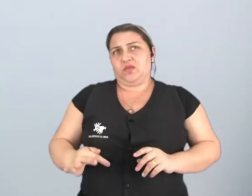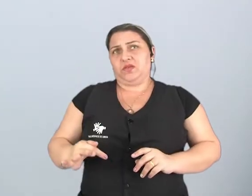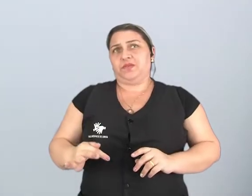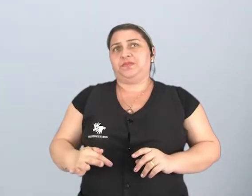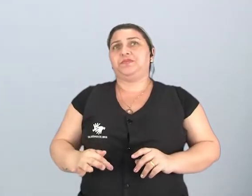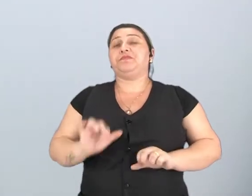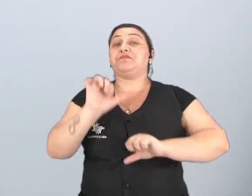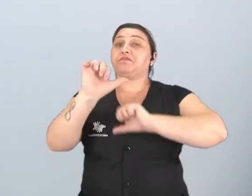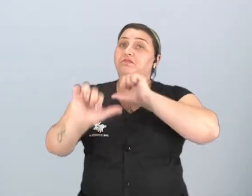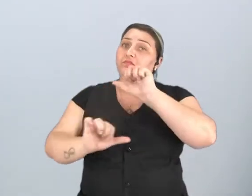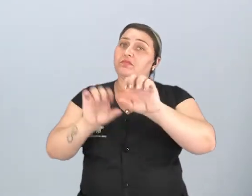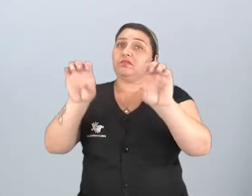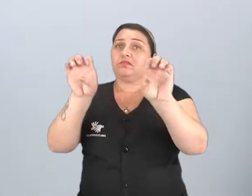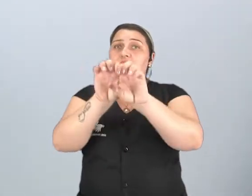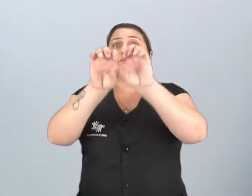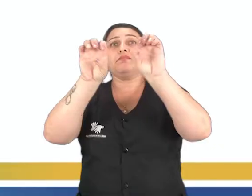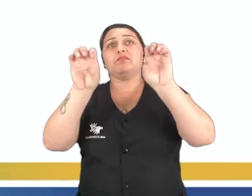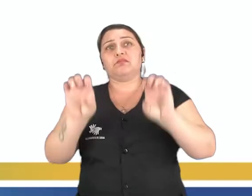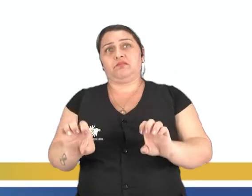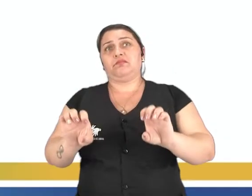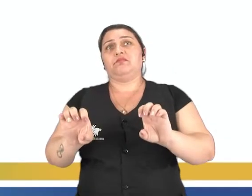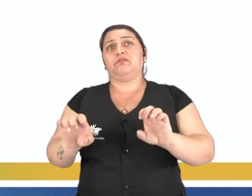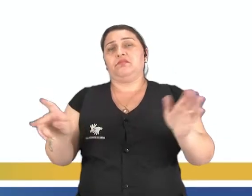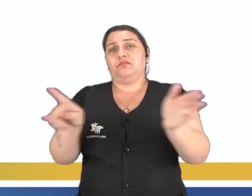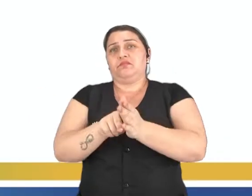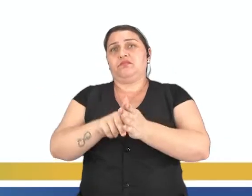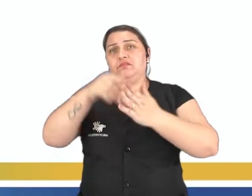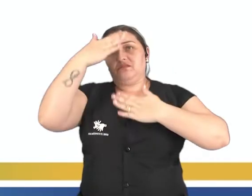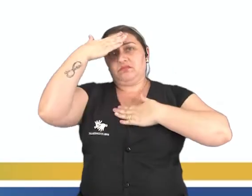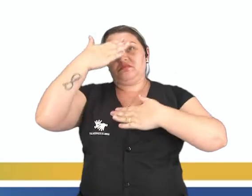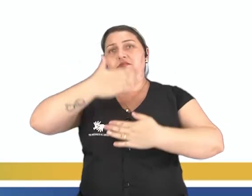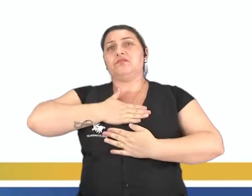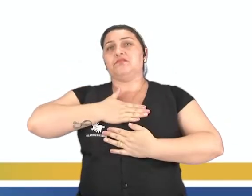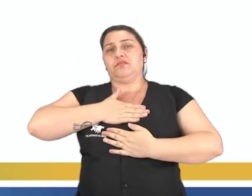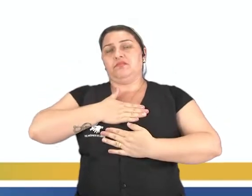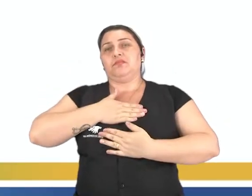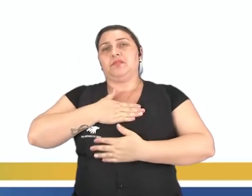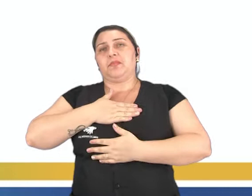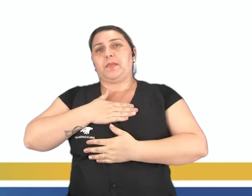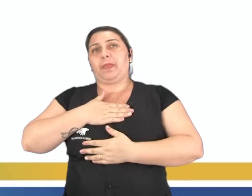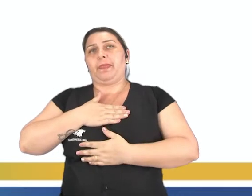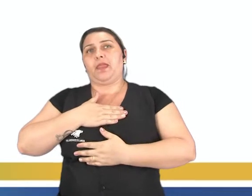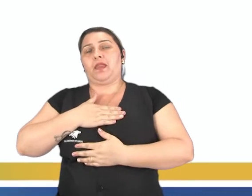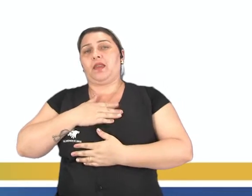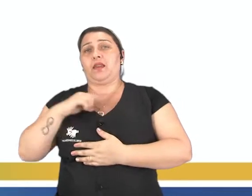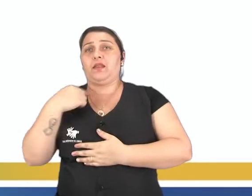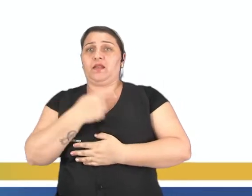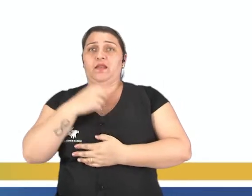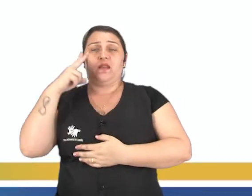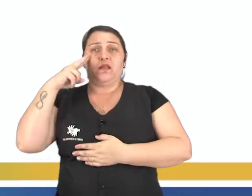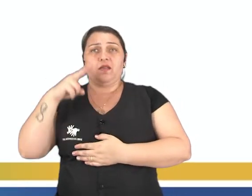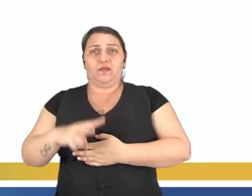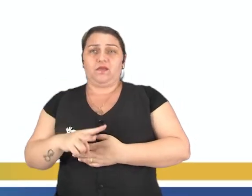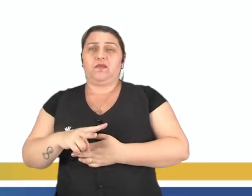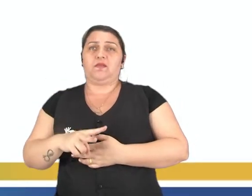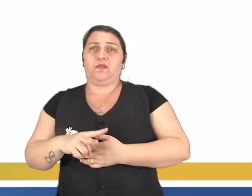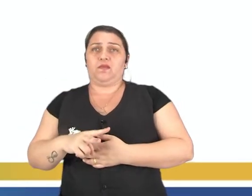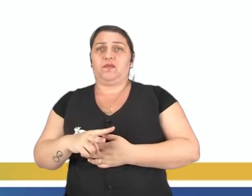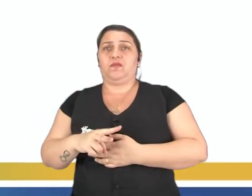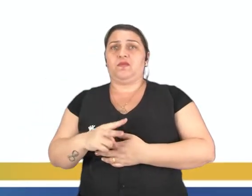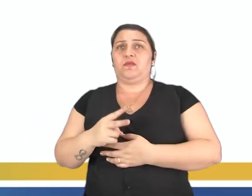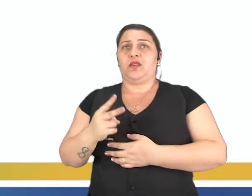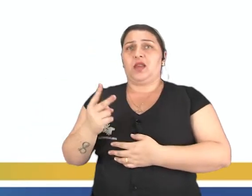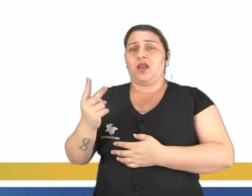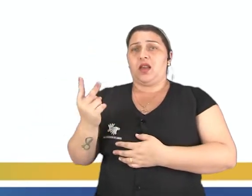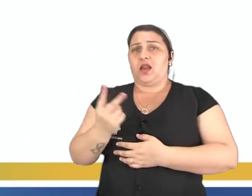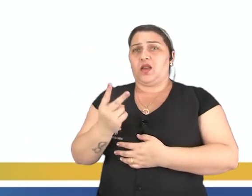E a gente pode ver também as alterações estruturais no nosso corpo. Quando a gente vê essas duas